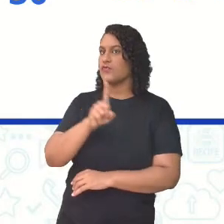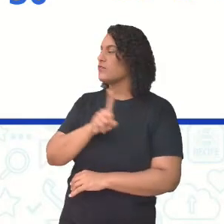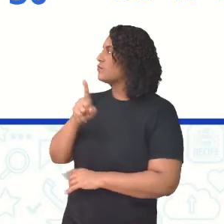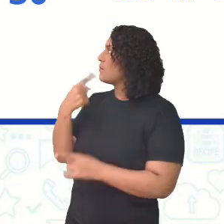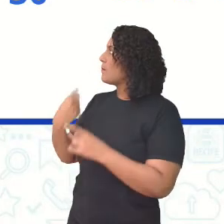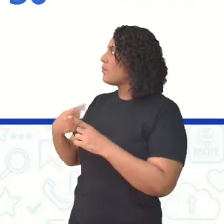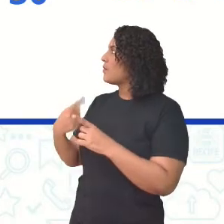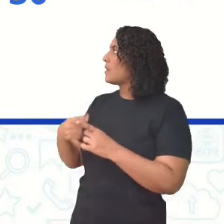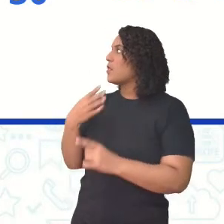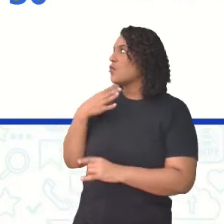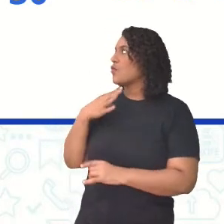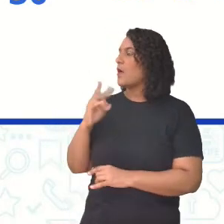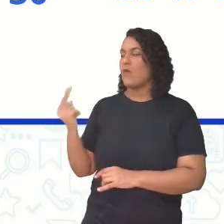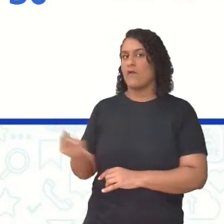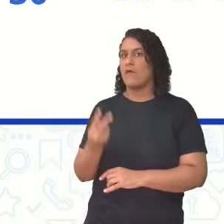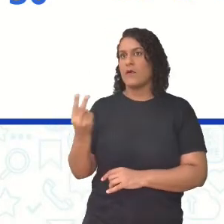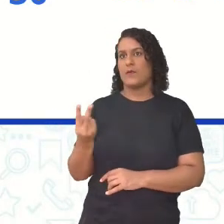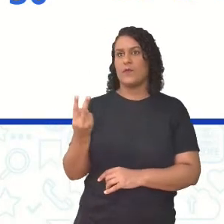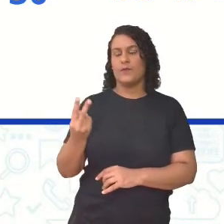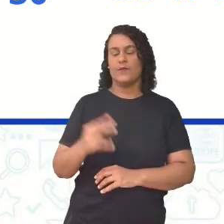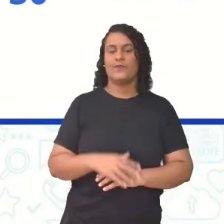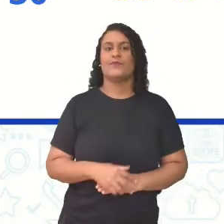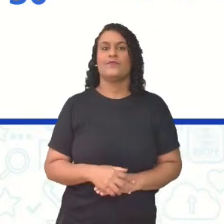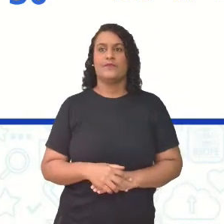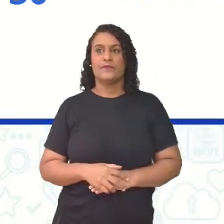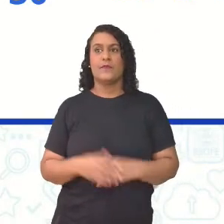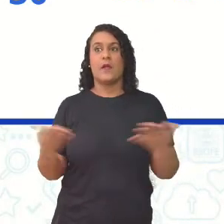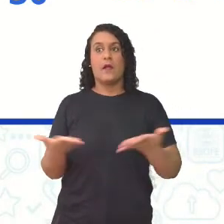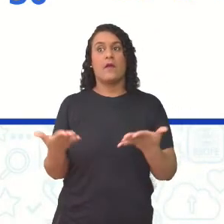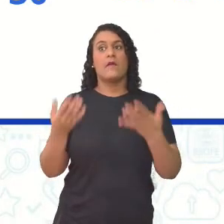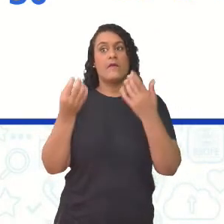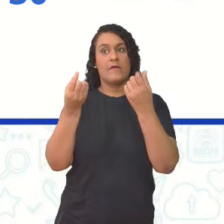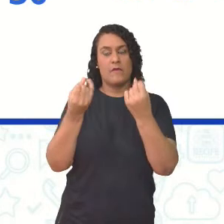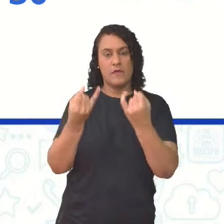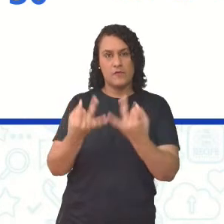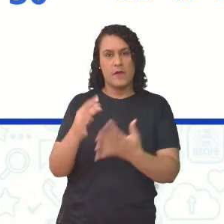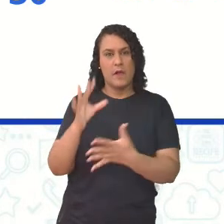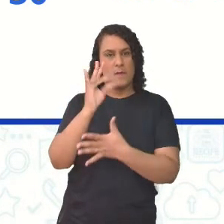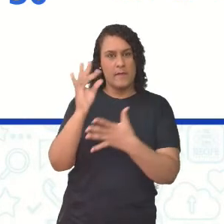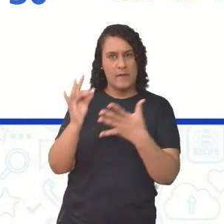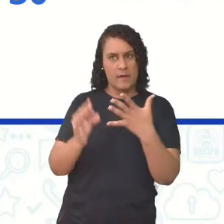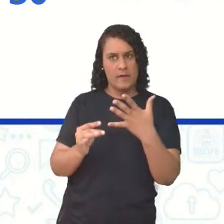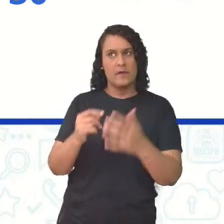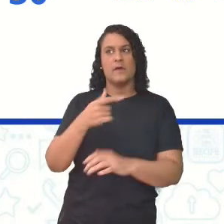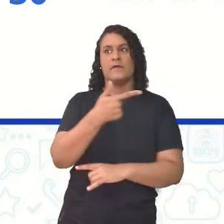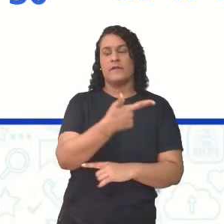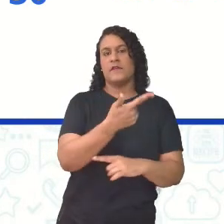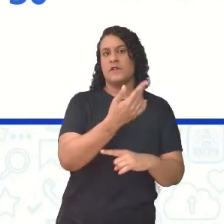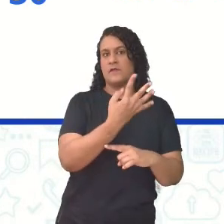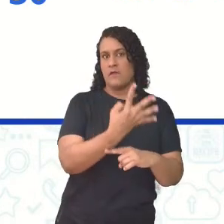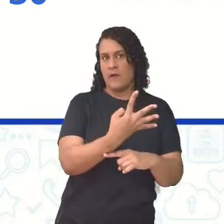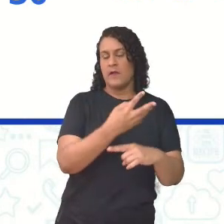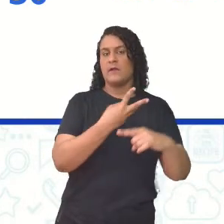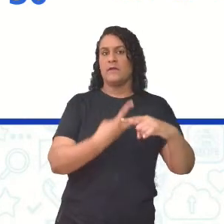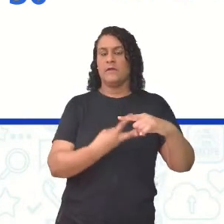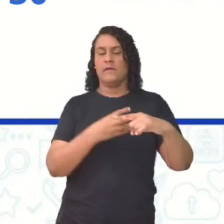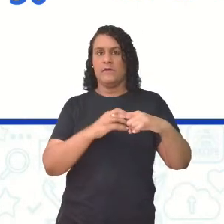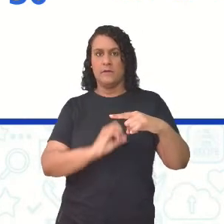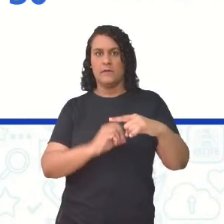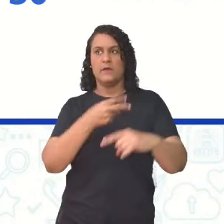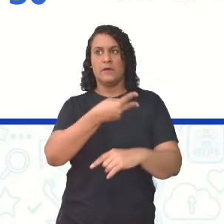proporção que é devida para poder fazer. Então, veja, vamos explicar bem direitinho para você, ó. 24 está para